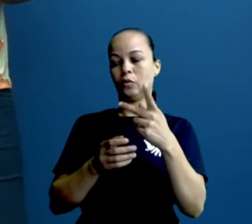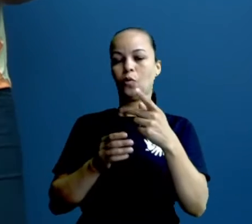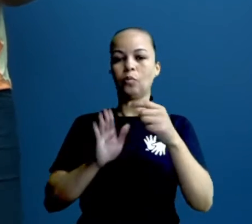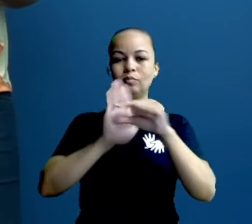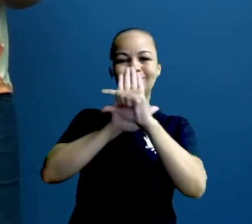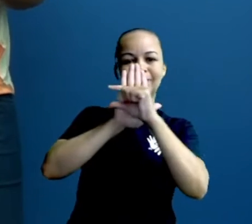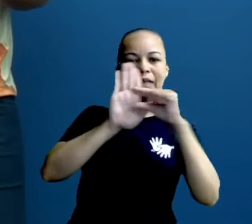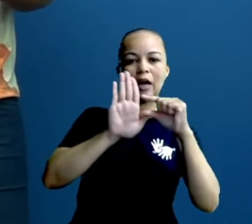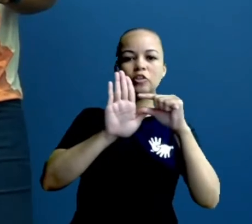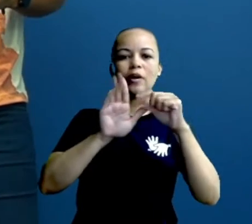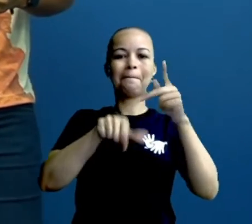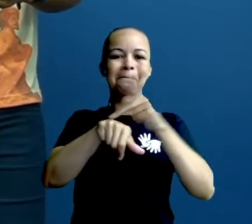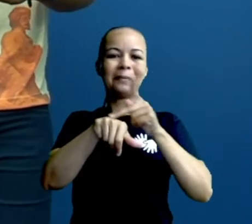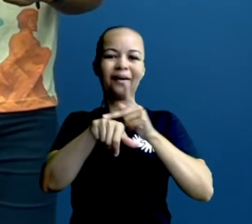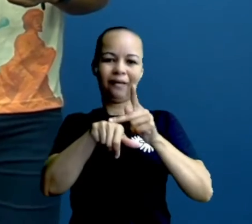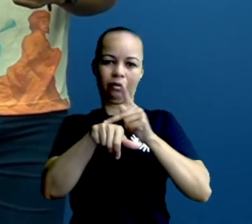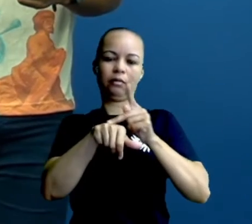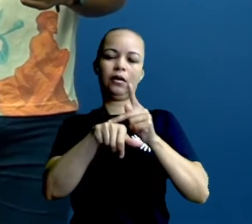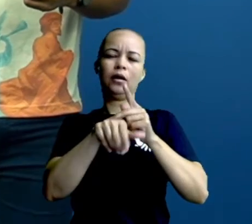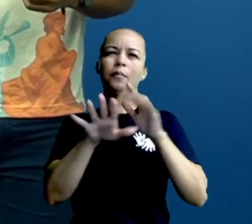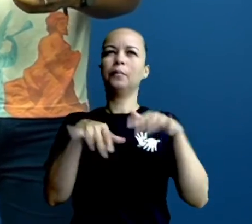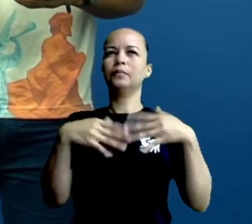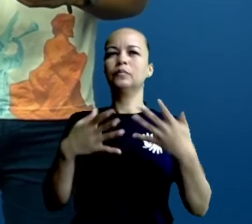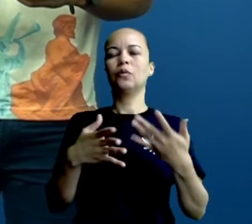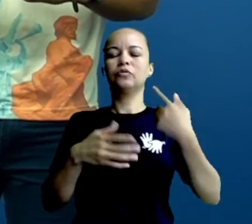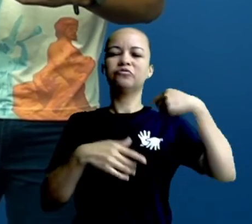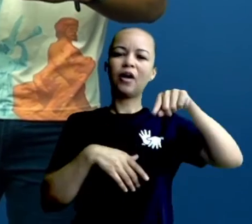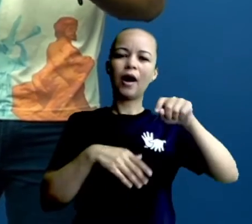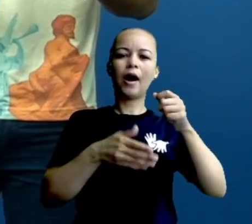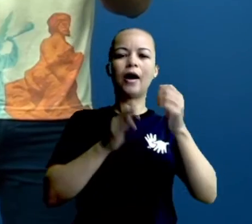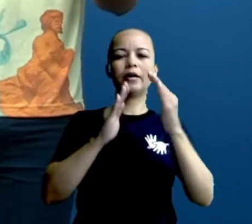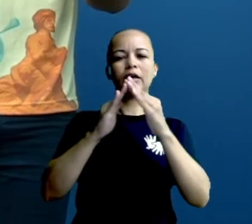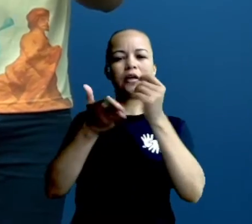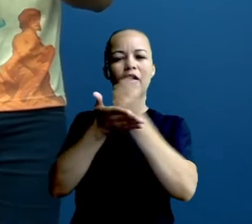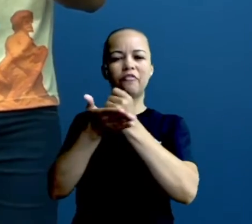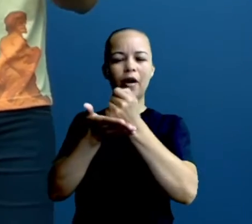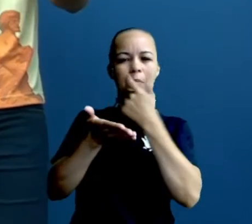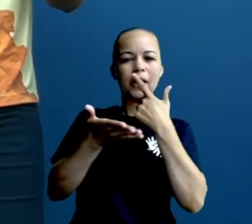preta. Portanto, quando a gente vai na farmácia, e a gente encontra aquele